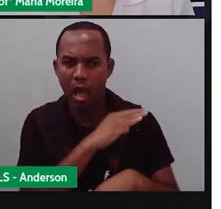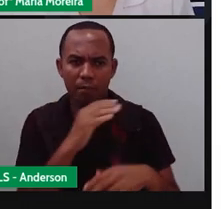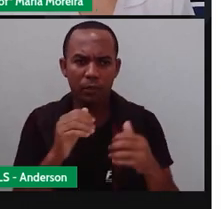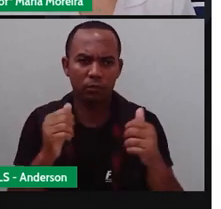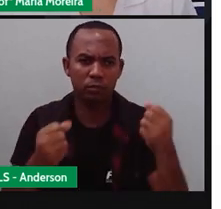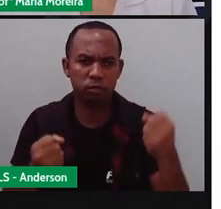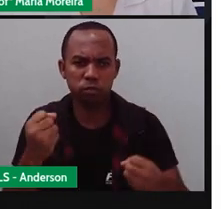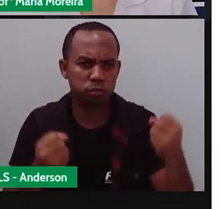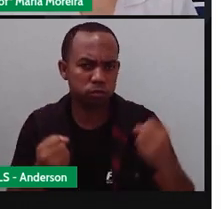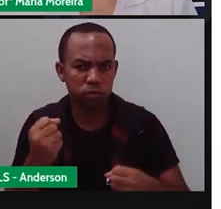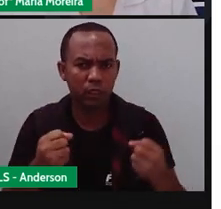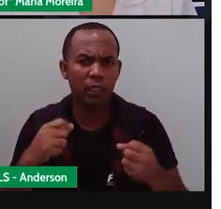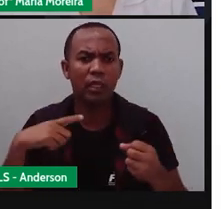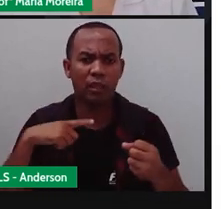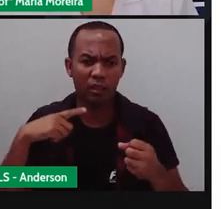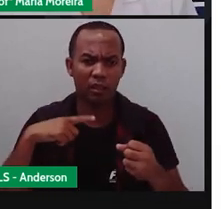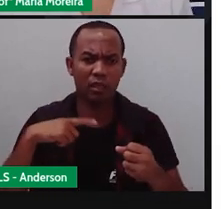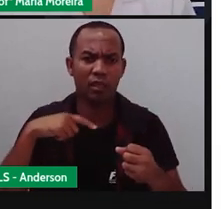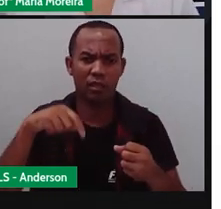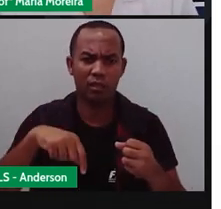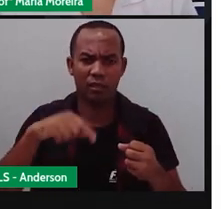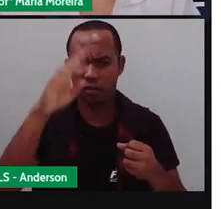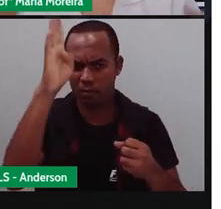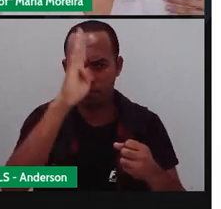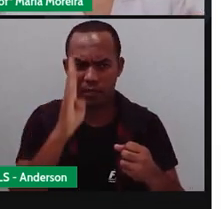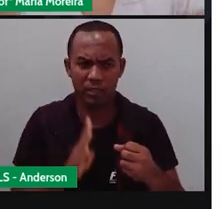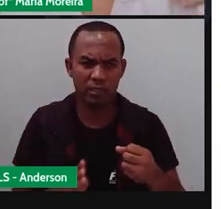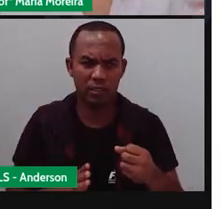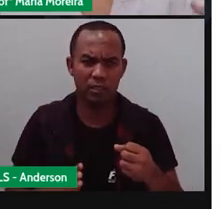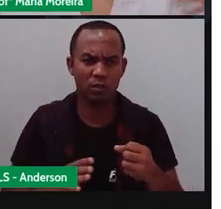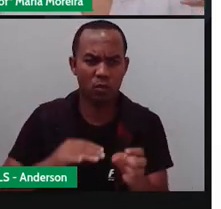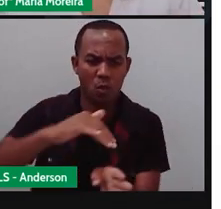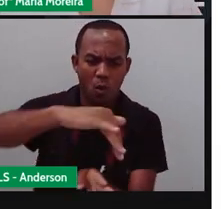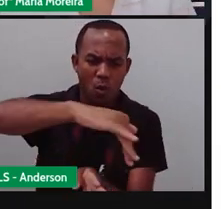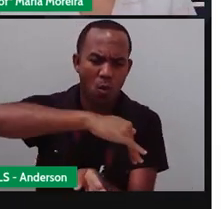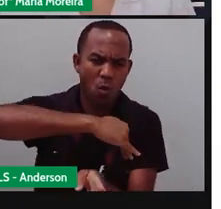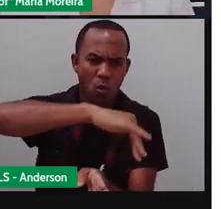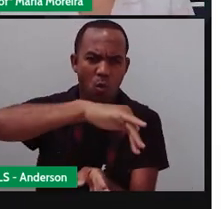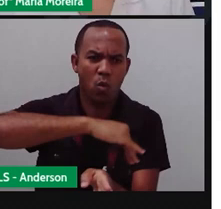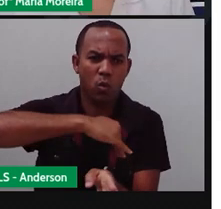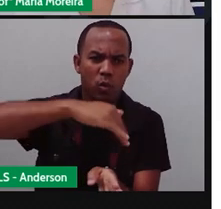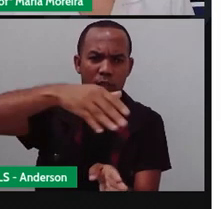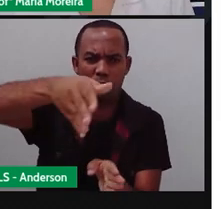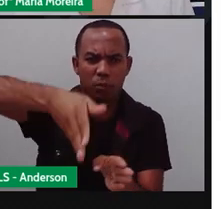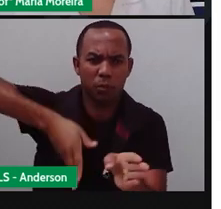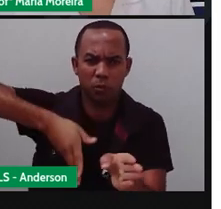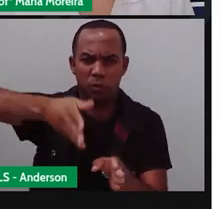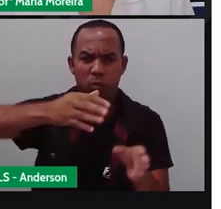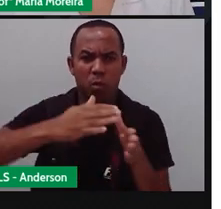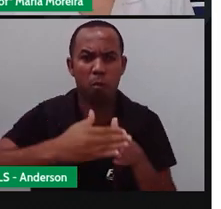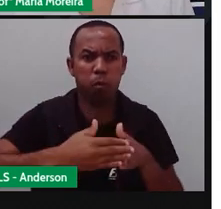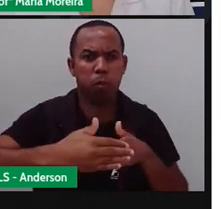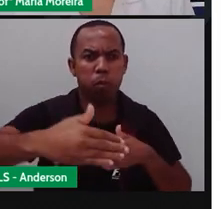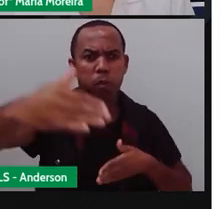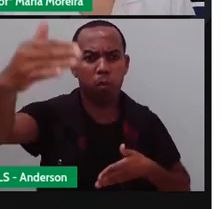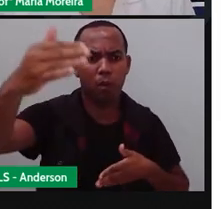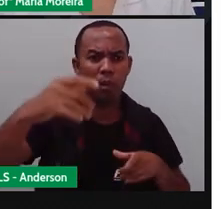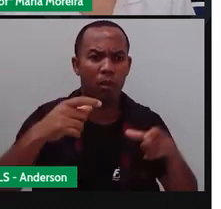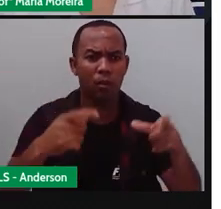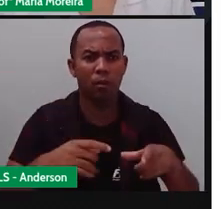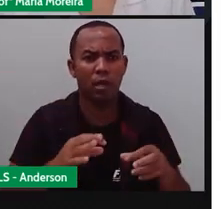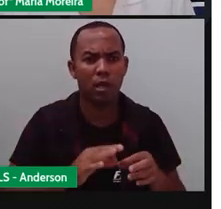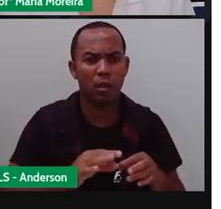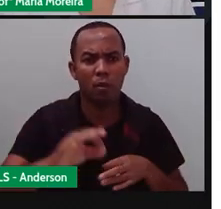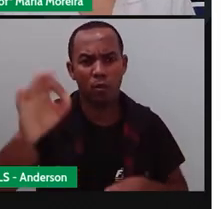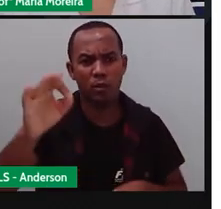o que grandes estradas não é isso e essas estradas estão sempre precisando o quê de uma arma de